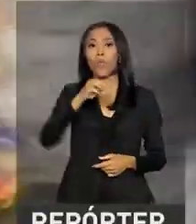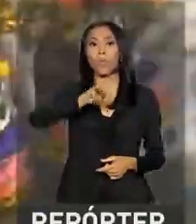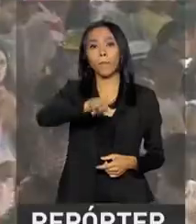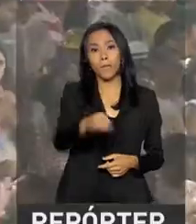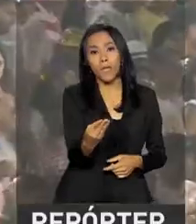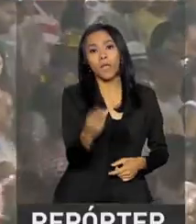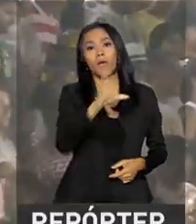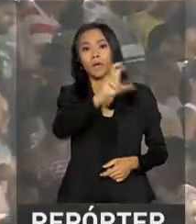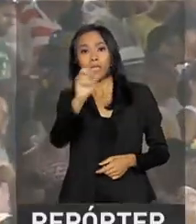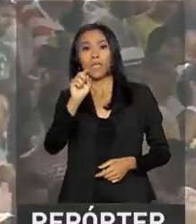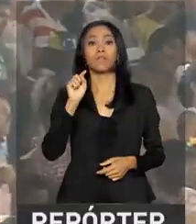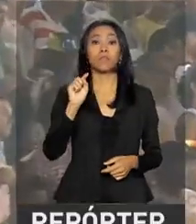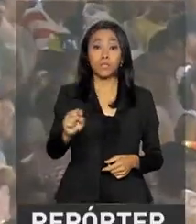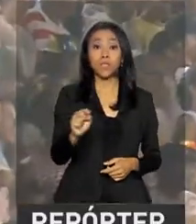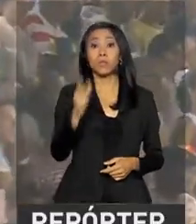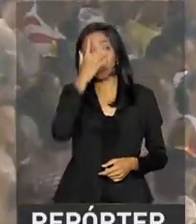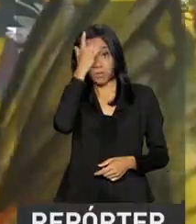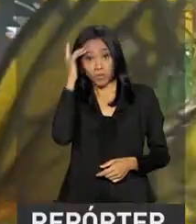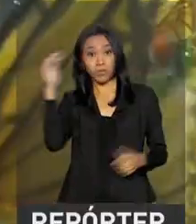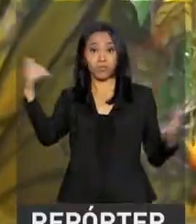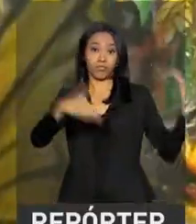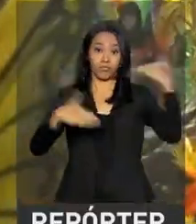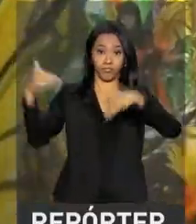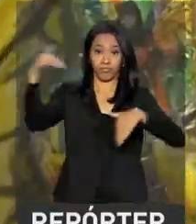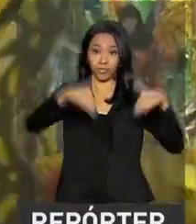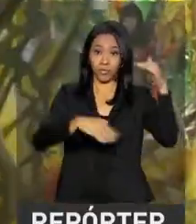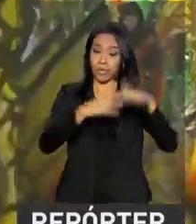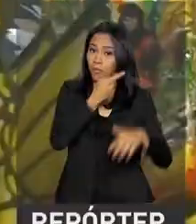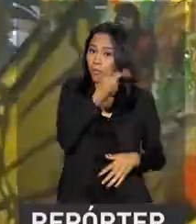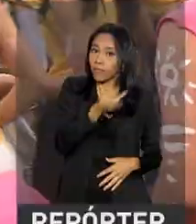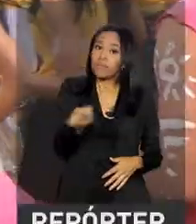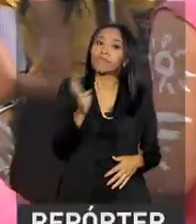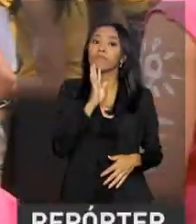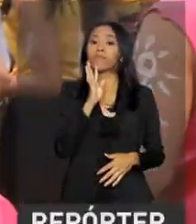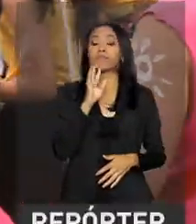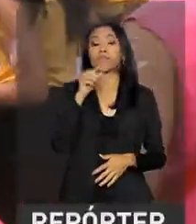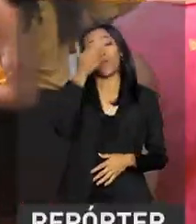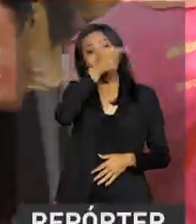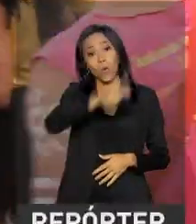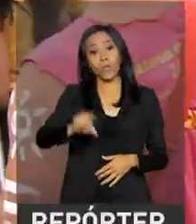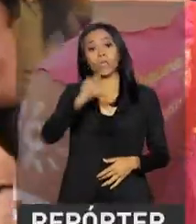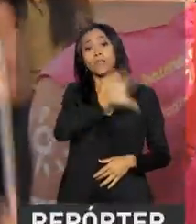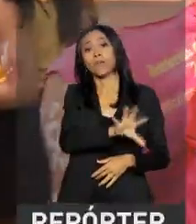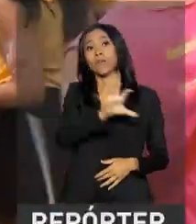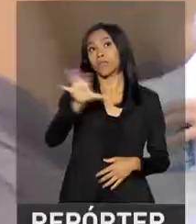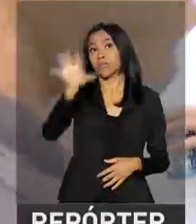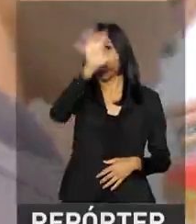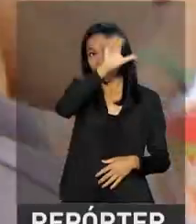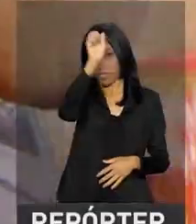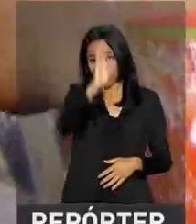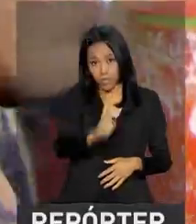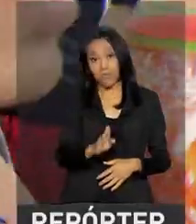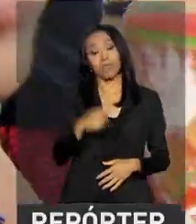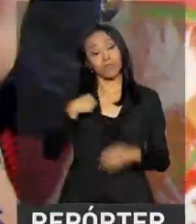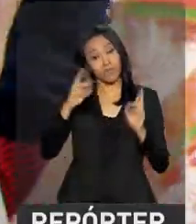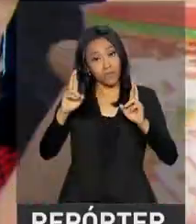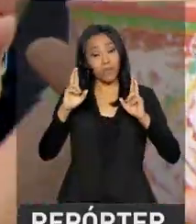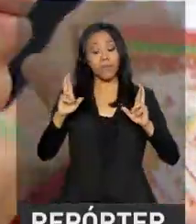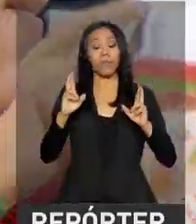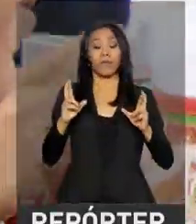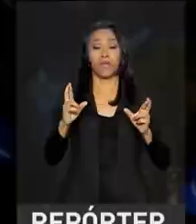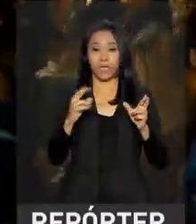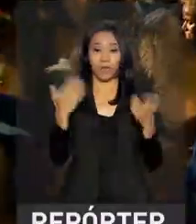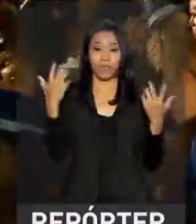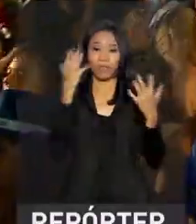e meio de turistas além das cidades conhecidas pela folia outras regiões do país também esperam ter um carnaval maior